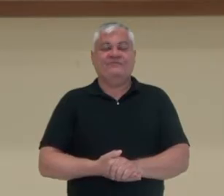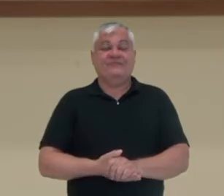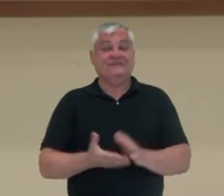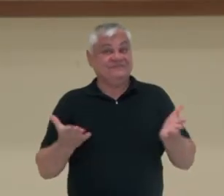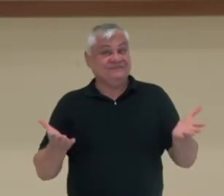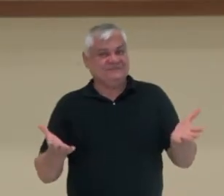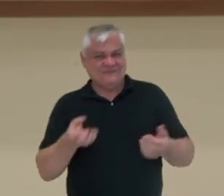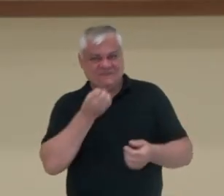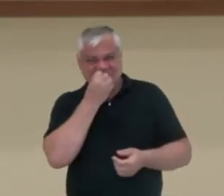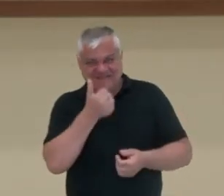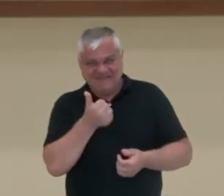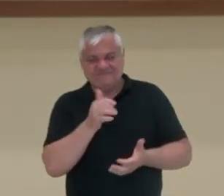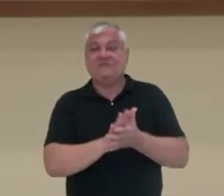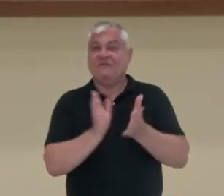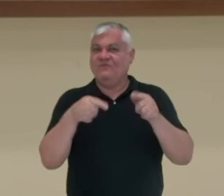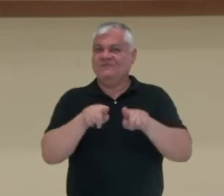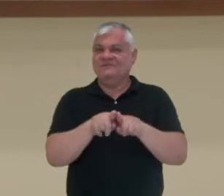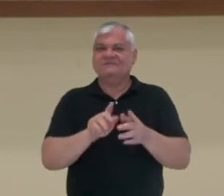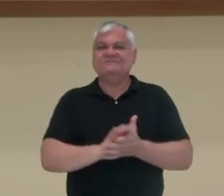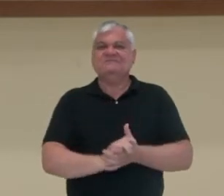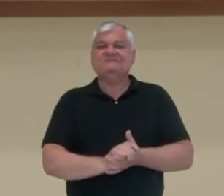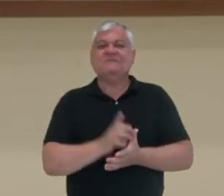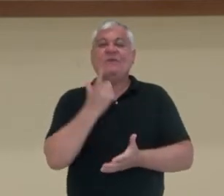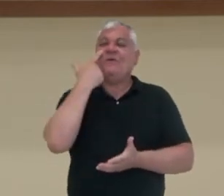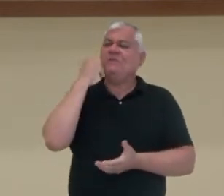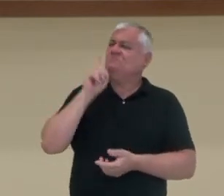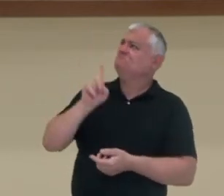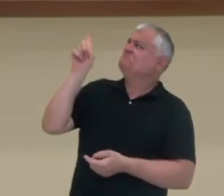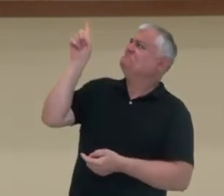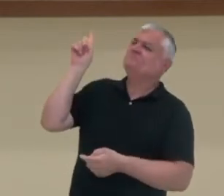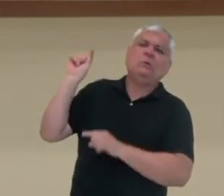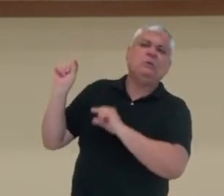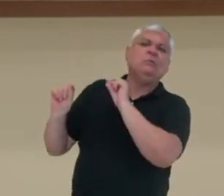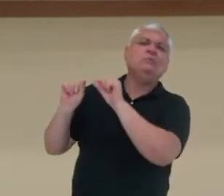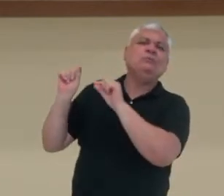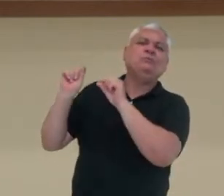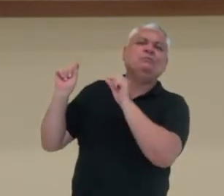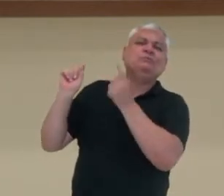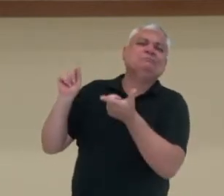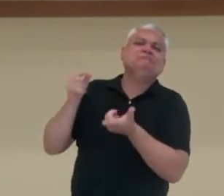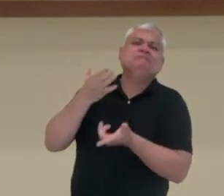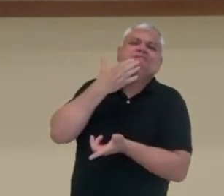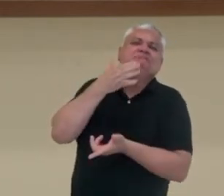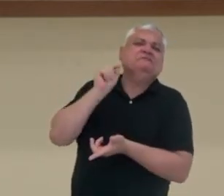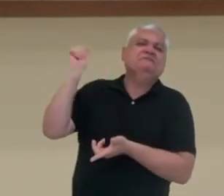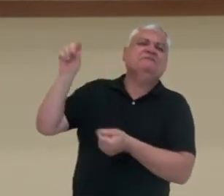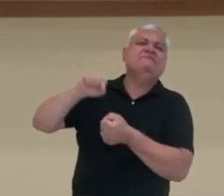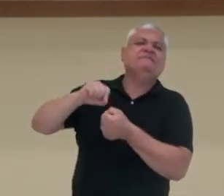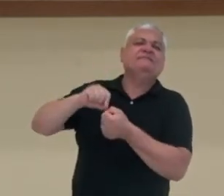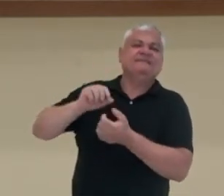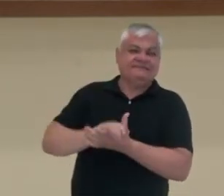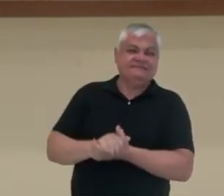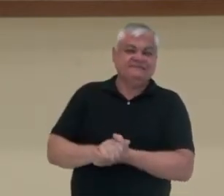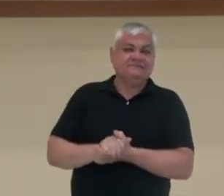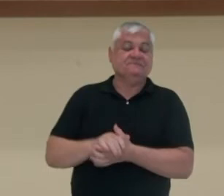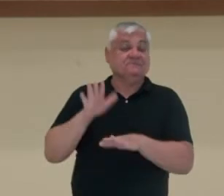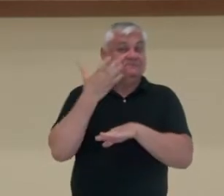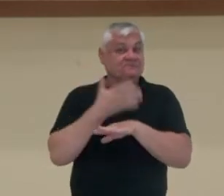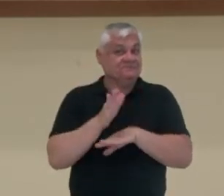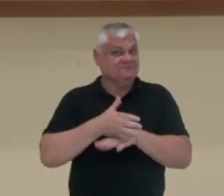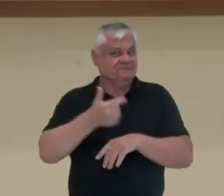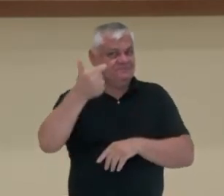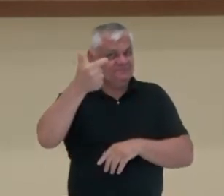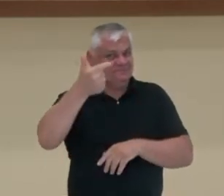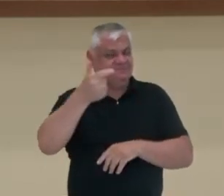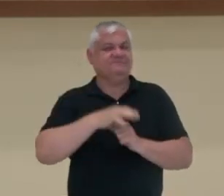Muito bem, muito bem. Voltamos então. Olha lá. O que o nosso exercício pedia? Praticando. 2, né? 1